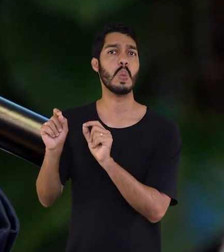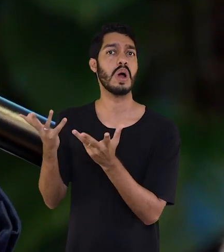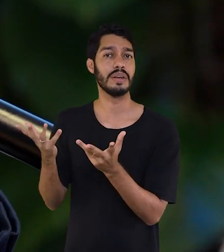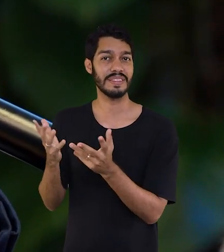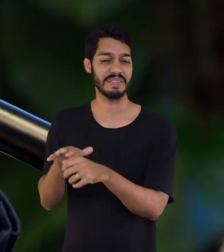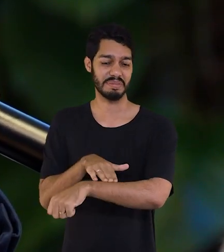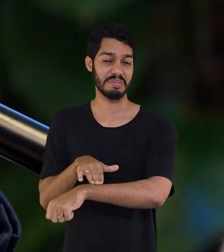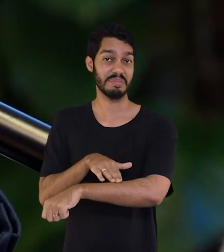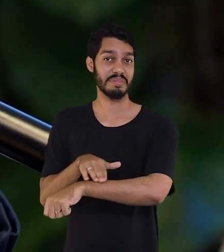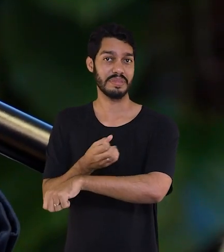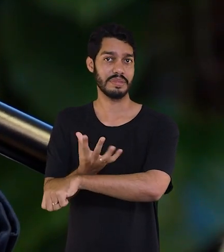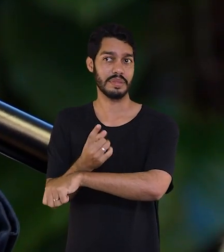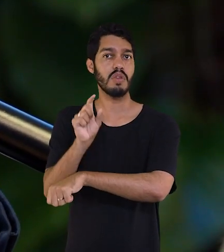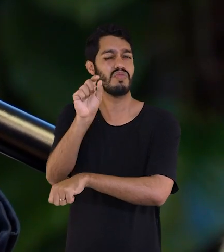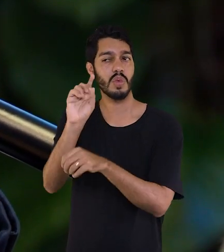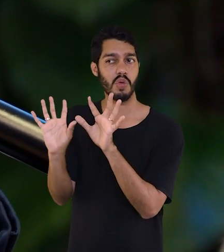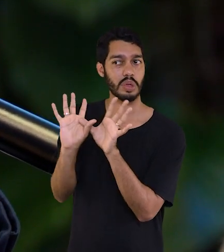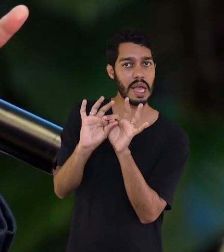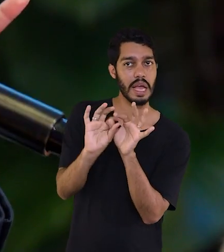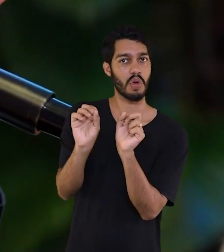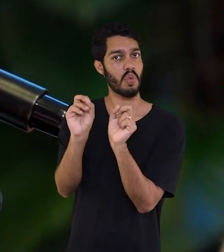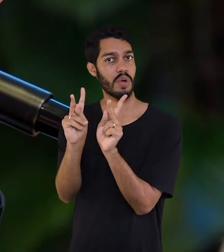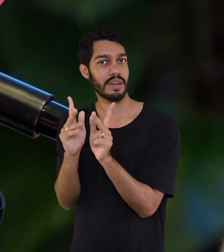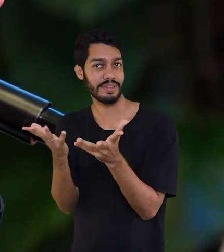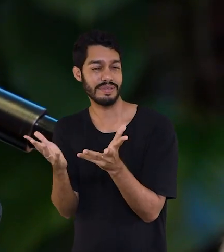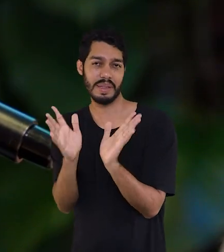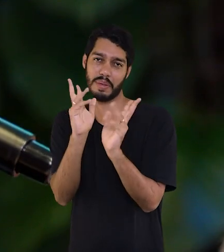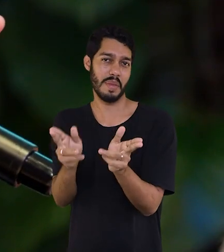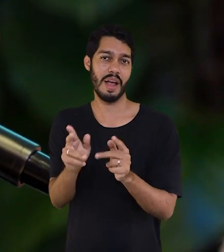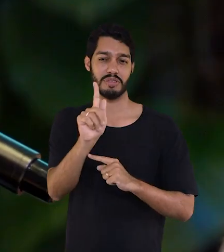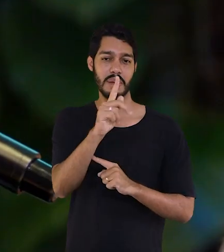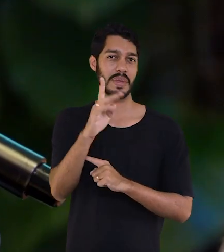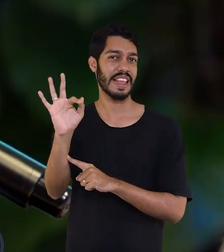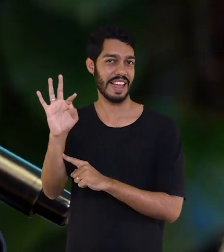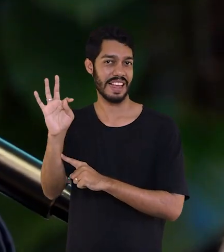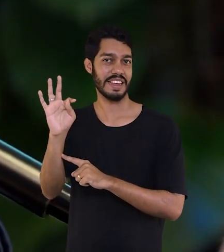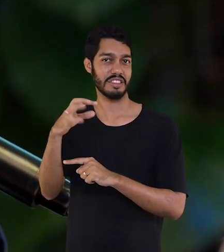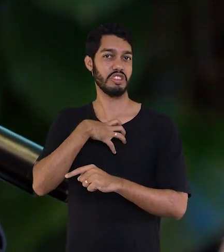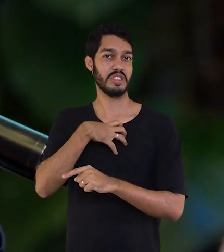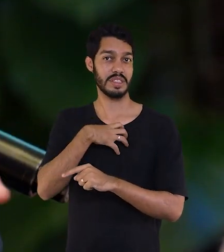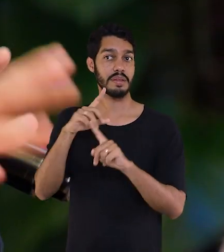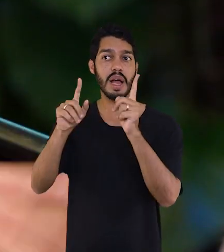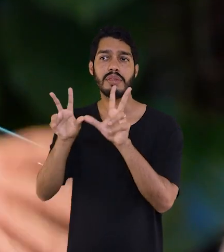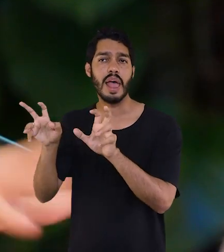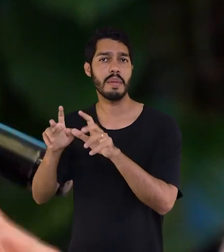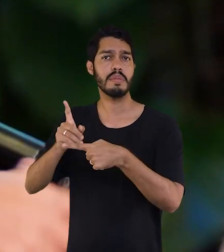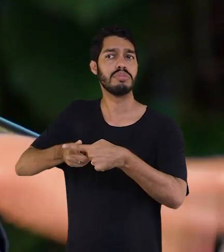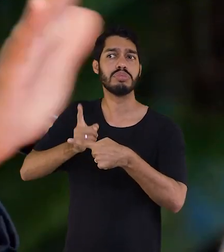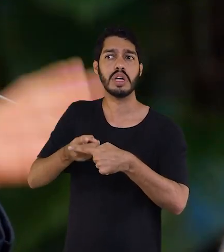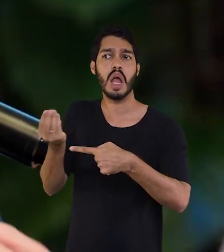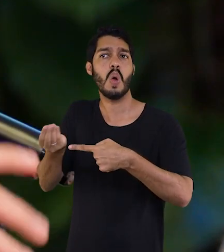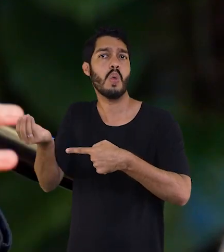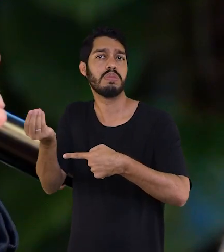direito nem o tema que eles pesquisaram. Até me arrepiei. Eles sabiam um pouco do contexto, assim como o ChatGPT faz. Fala